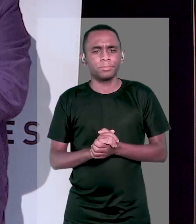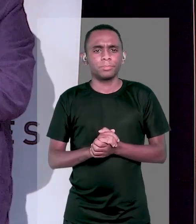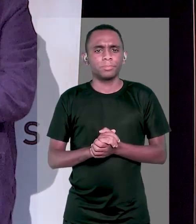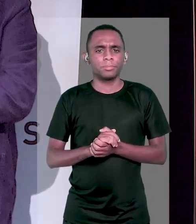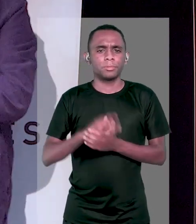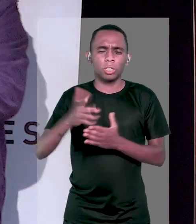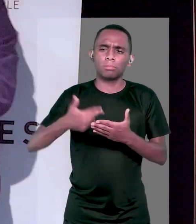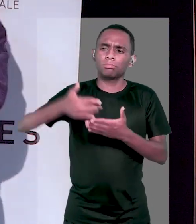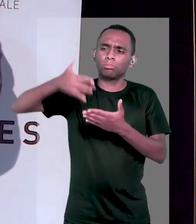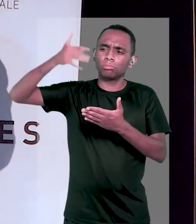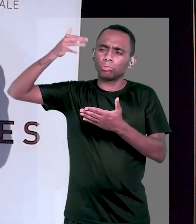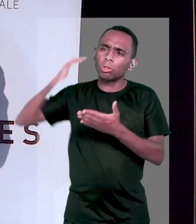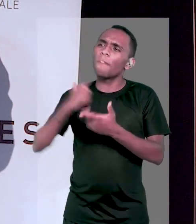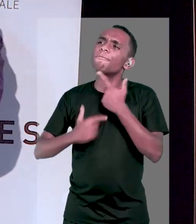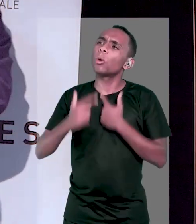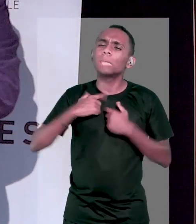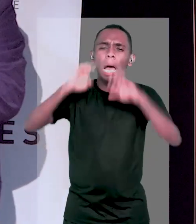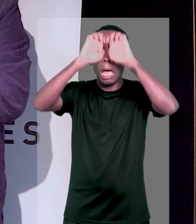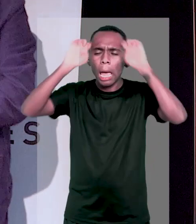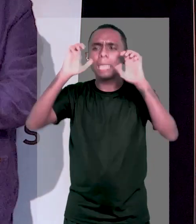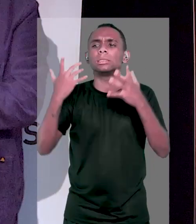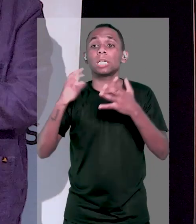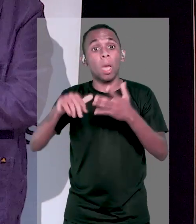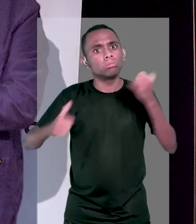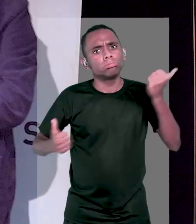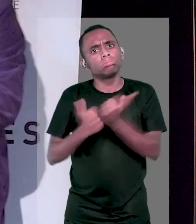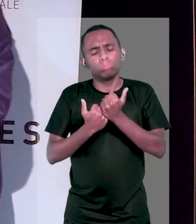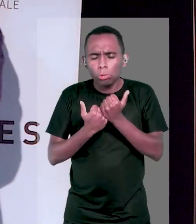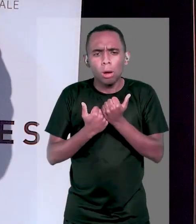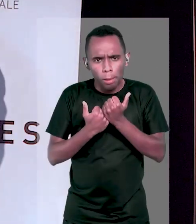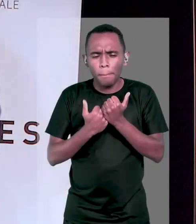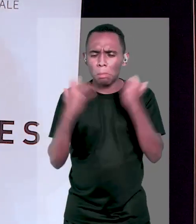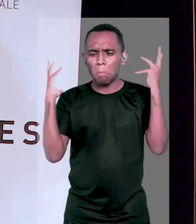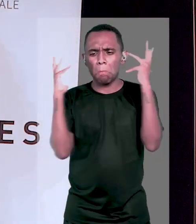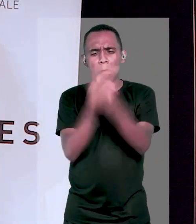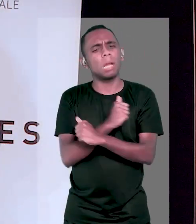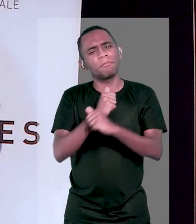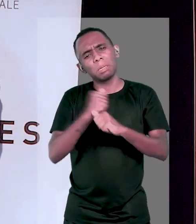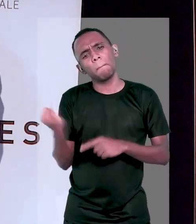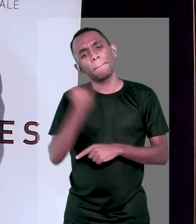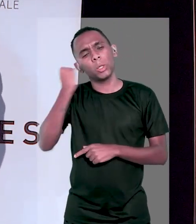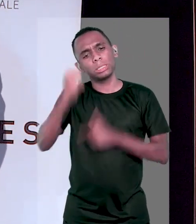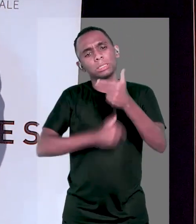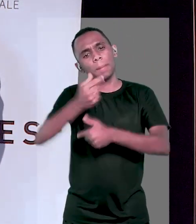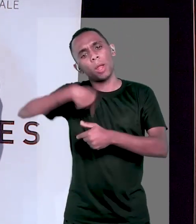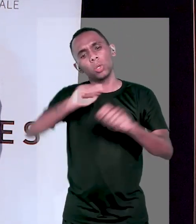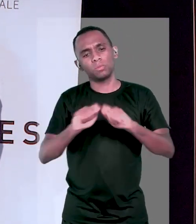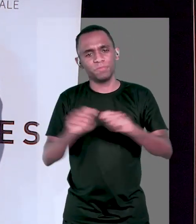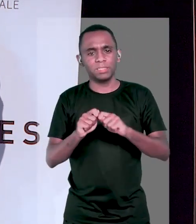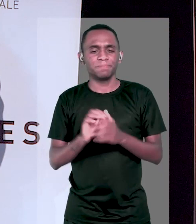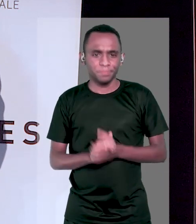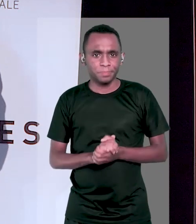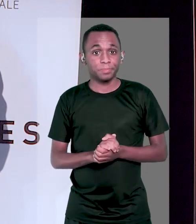todos os franceses que vieram. E a Verinha fez tradução simultânea. Você lembra, Verinha? Bom, queria agradecer também